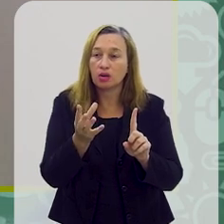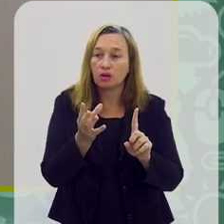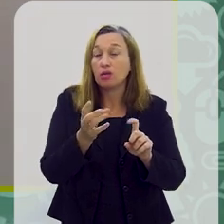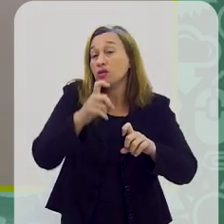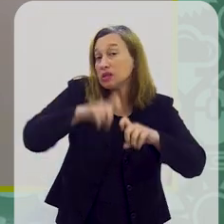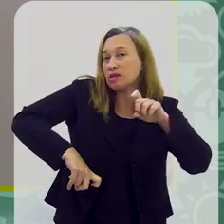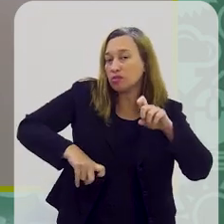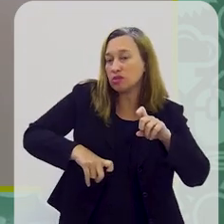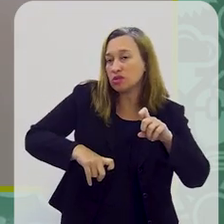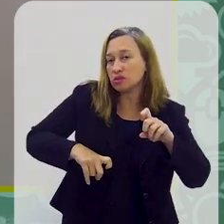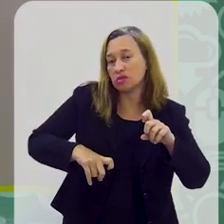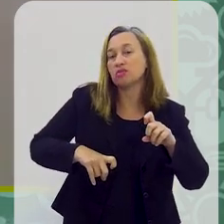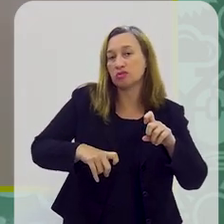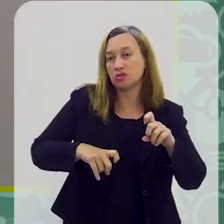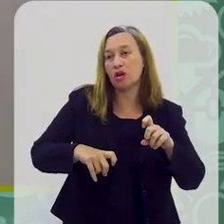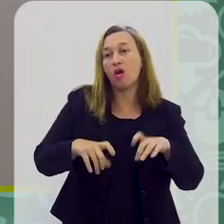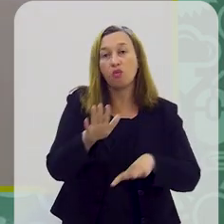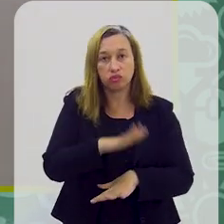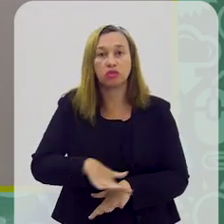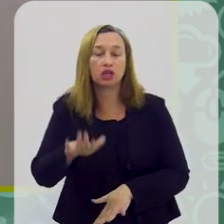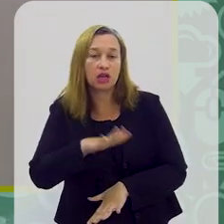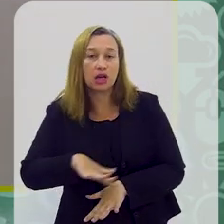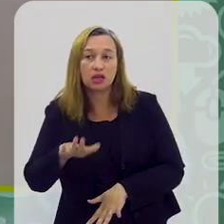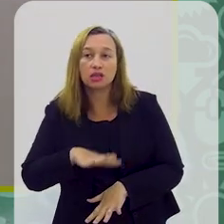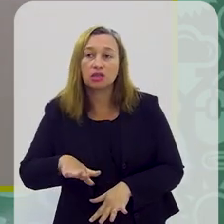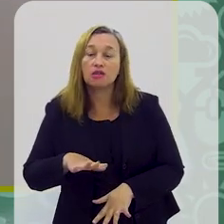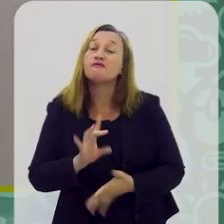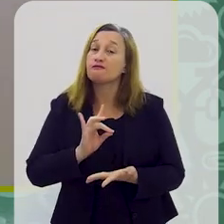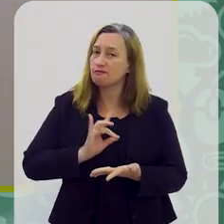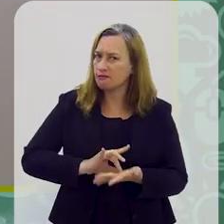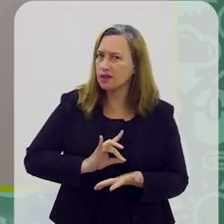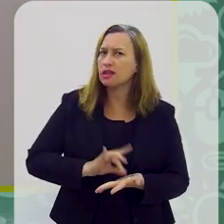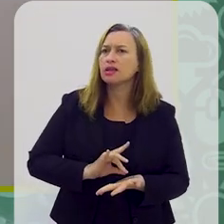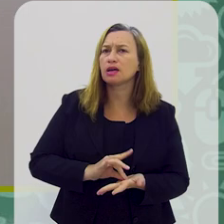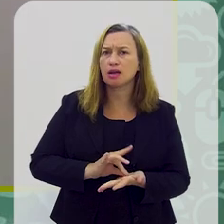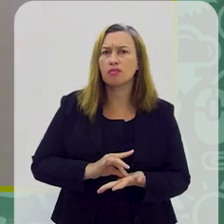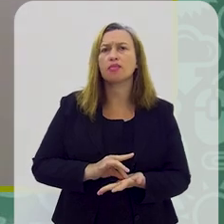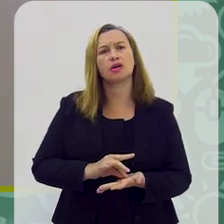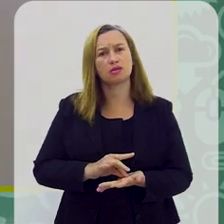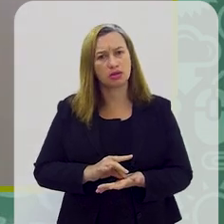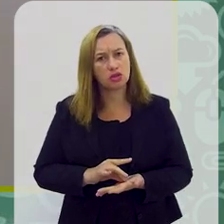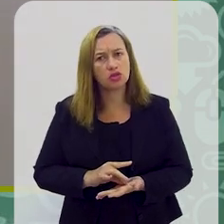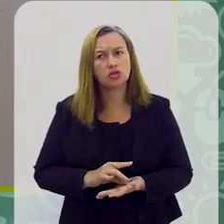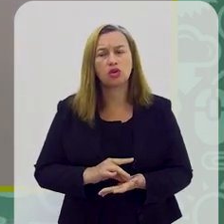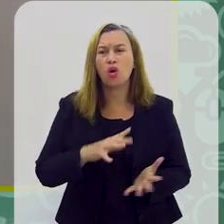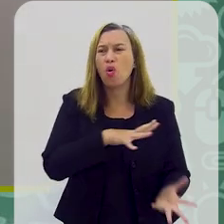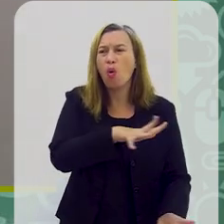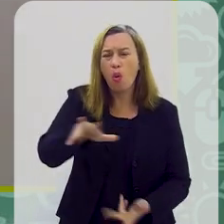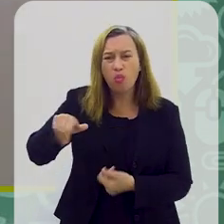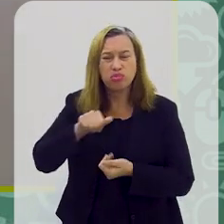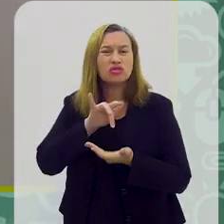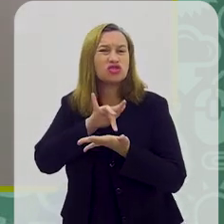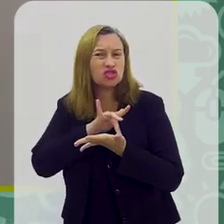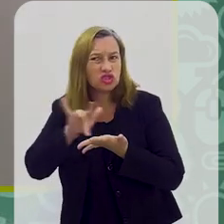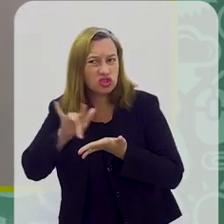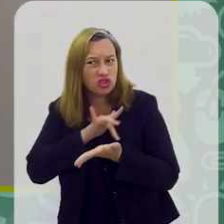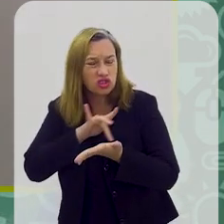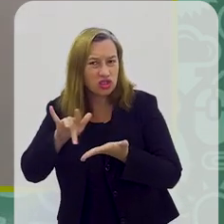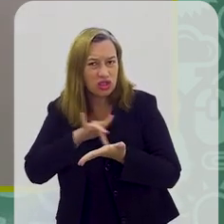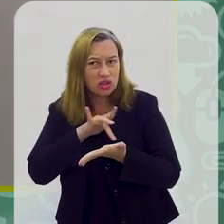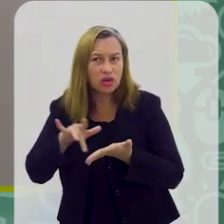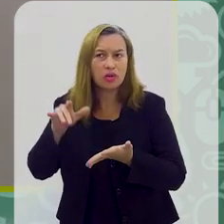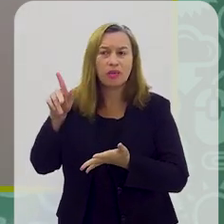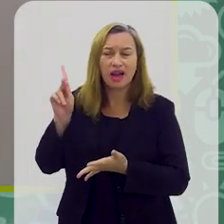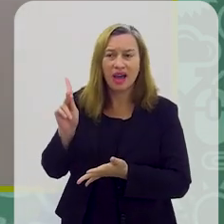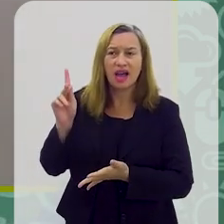aliciamento para outras coisas, como abuso sexual infantil. Então, Sim. assim, é realmente o mundo digital,